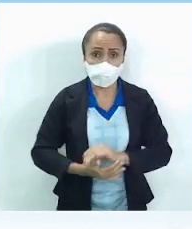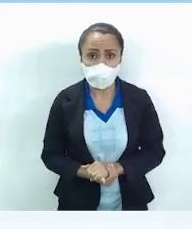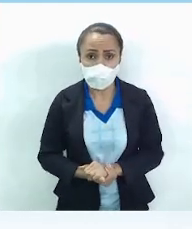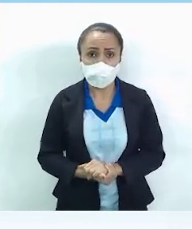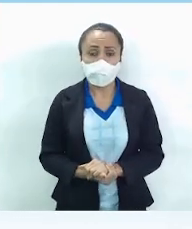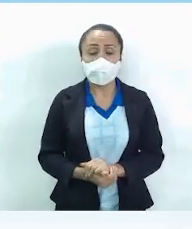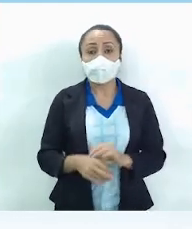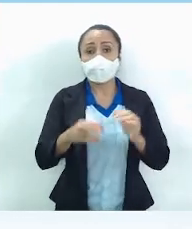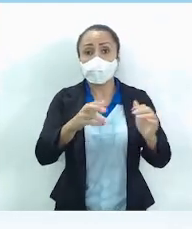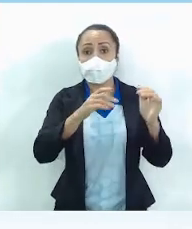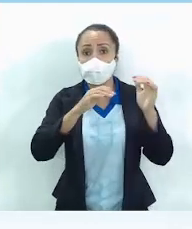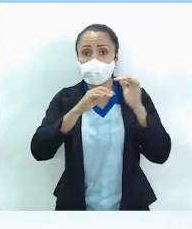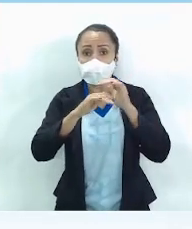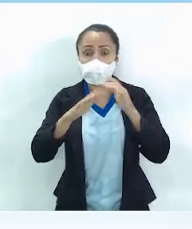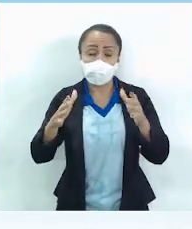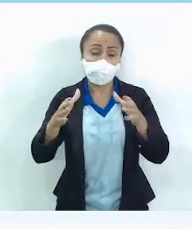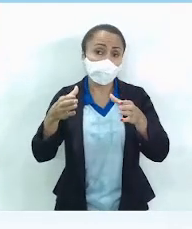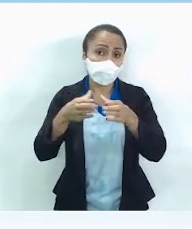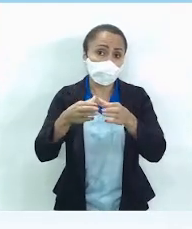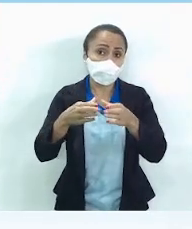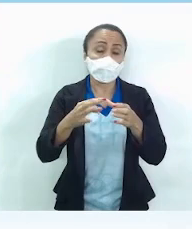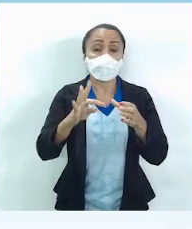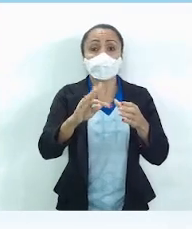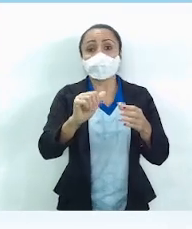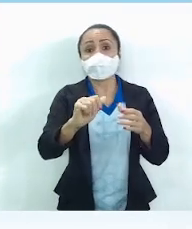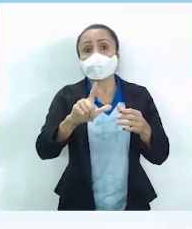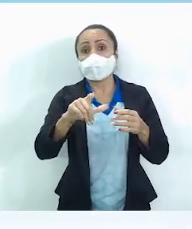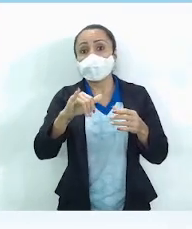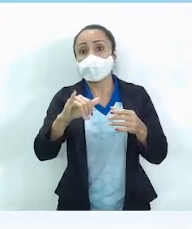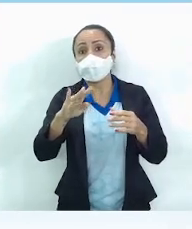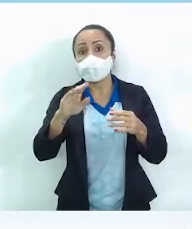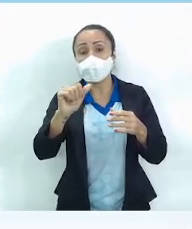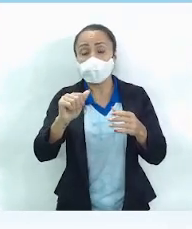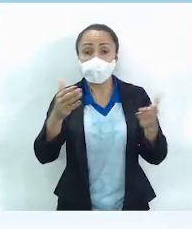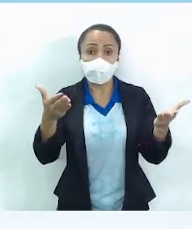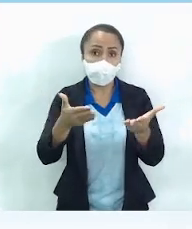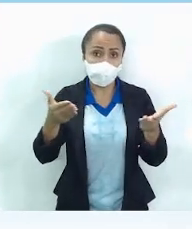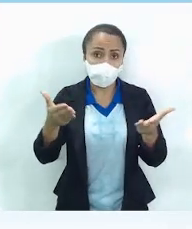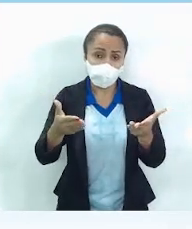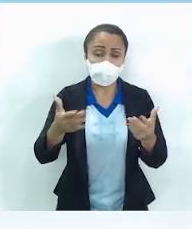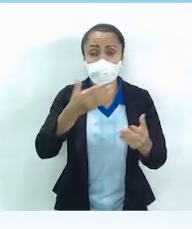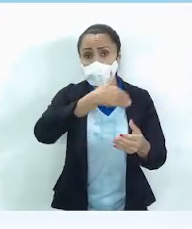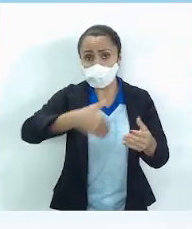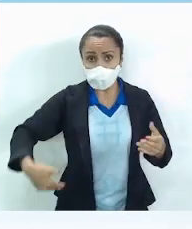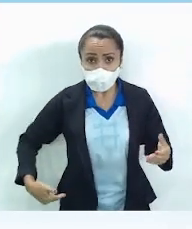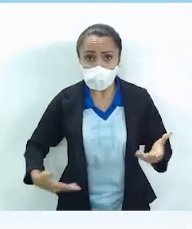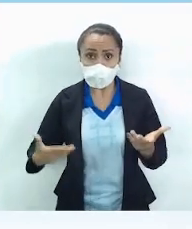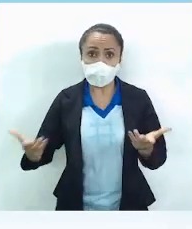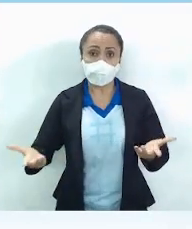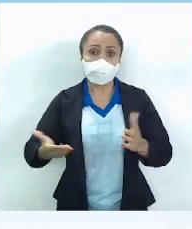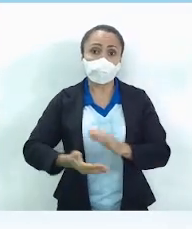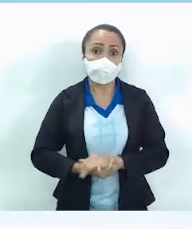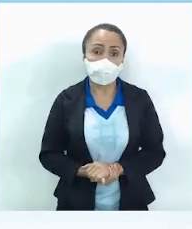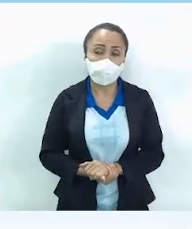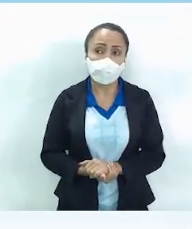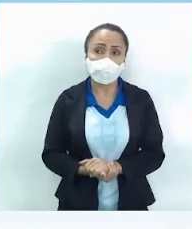ocupou o Afeganistão. O Talibã hoje é governo, tá? E está promovendo